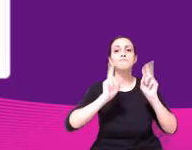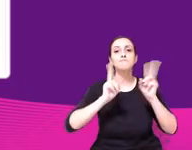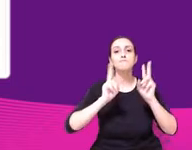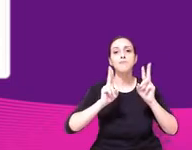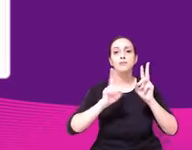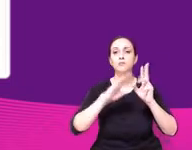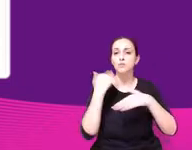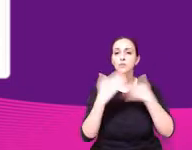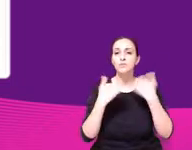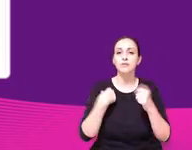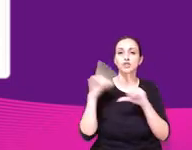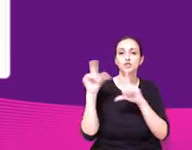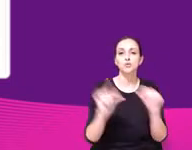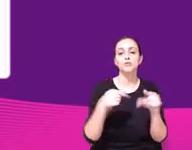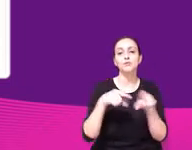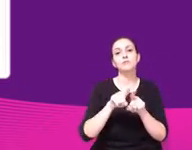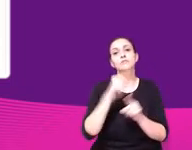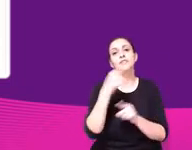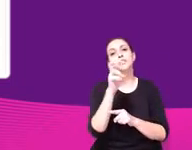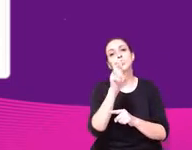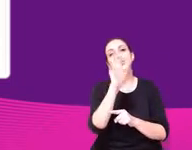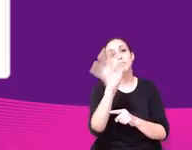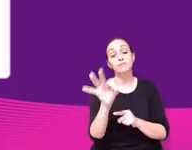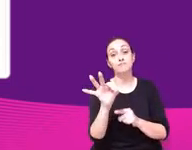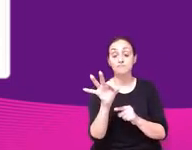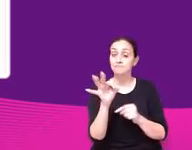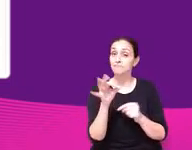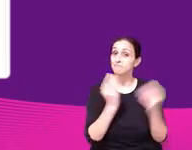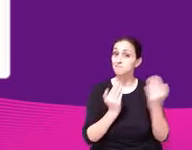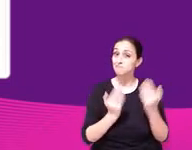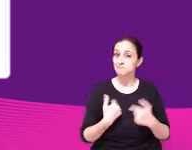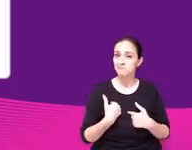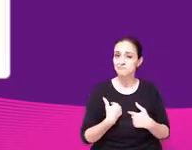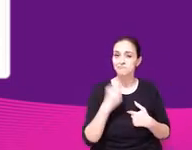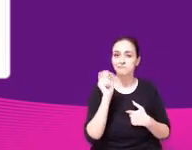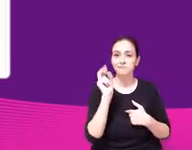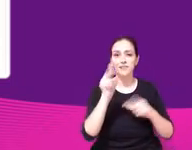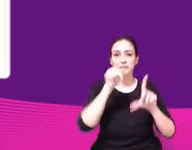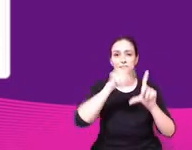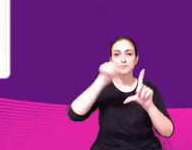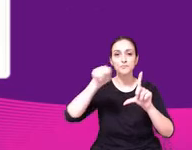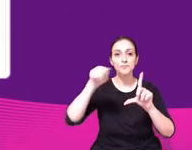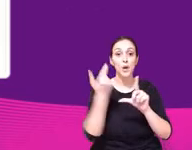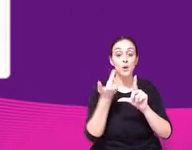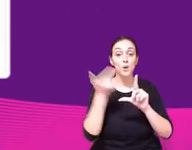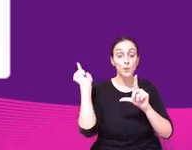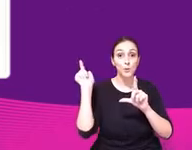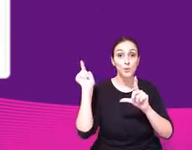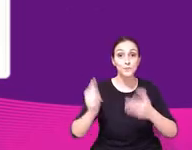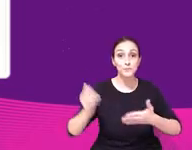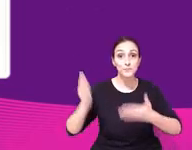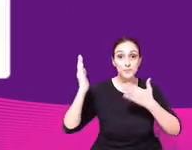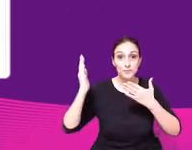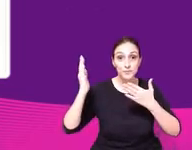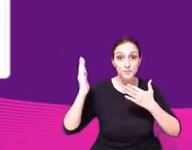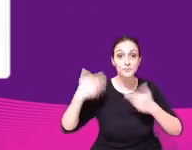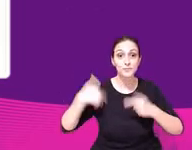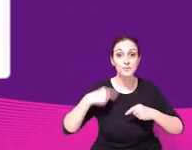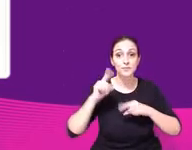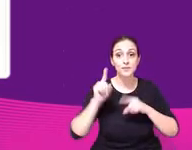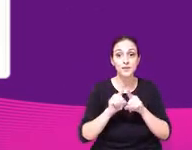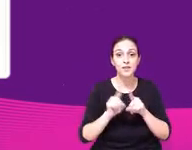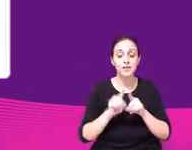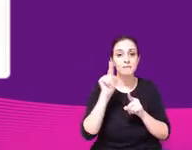a diminuição foi de mais ou menos 5%. E olhamos para esse outro cantinho aqui do gráfico, países com uma